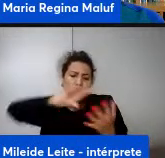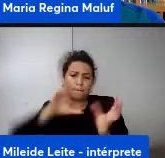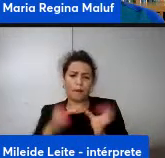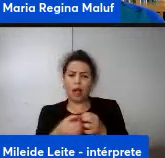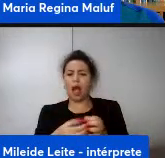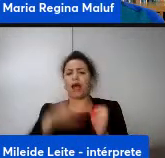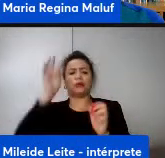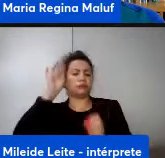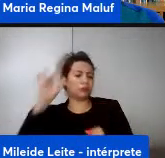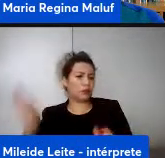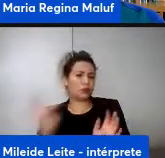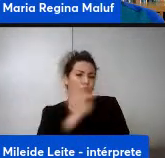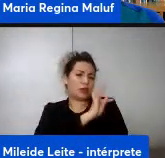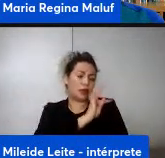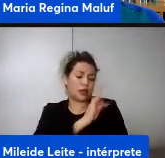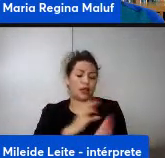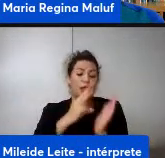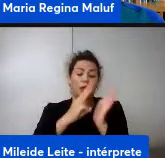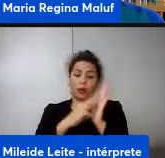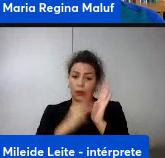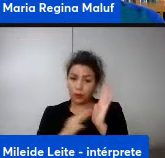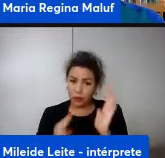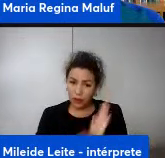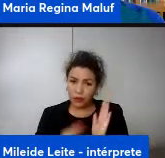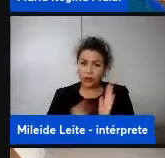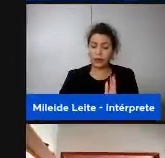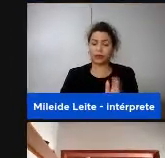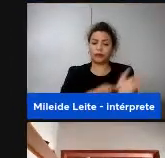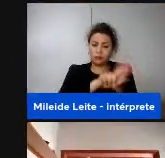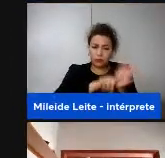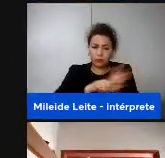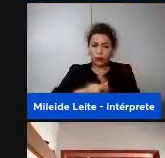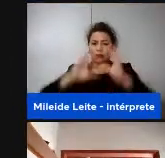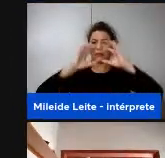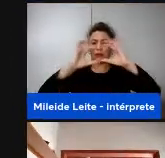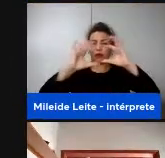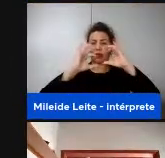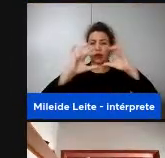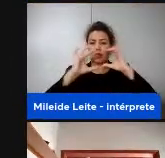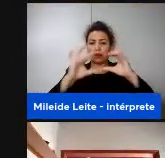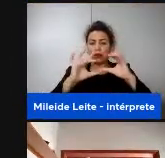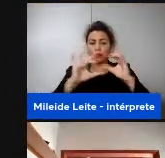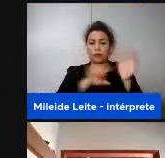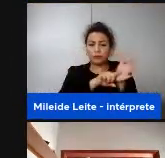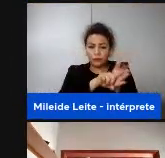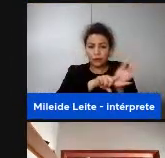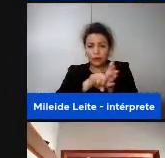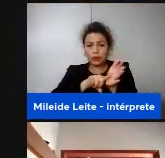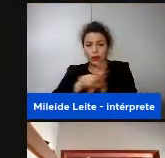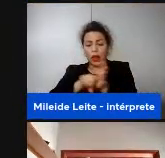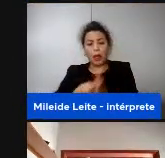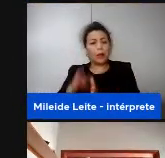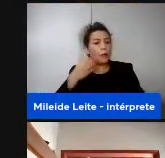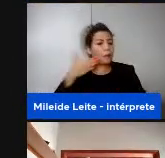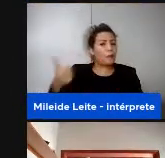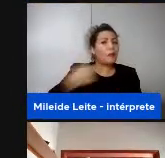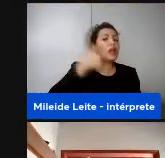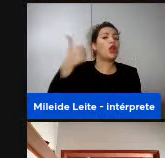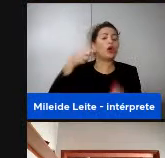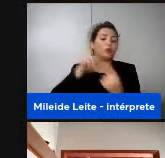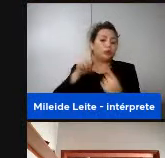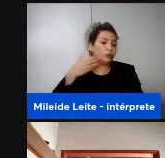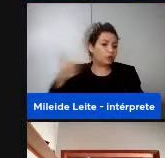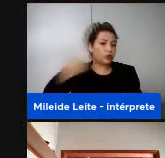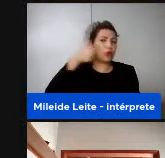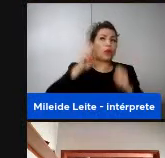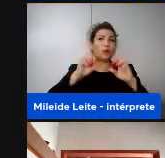técnicas metodológicas de investigação do processamento está sendo colocada a serviço da melhora da educação em